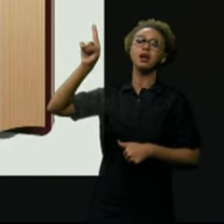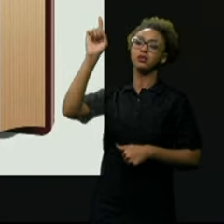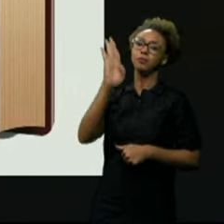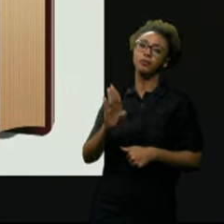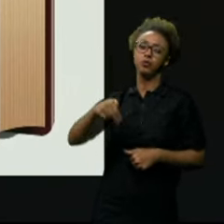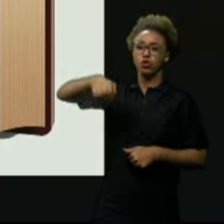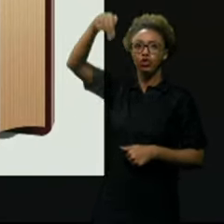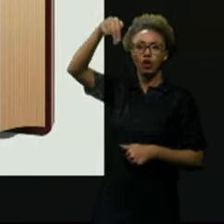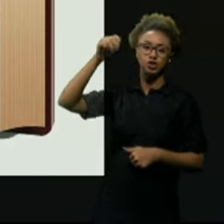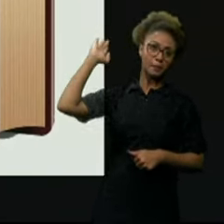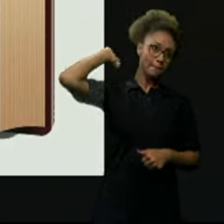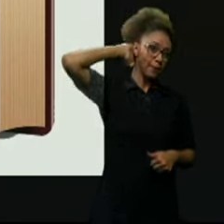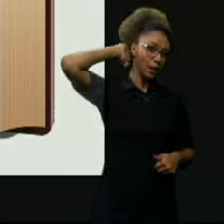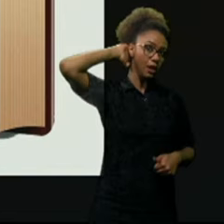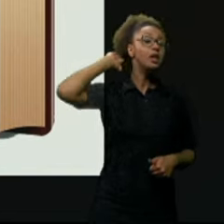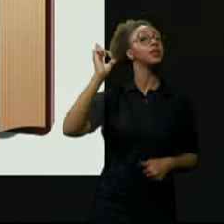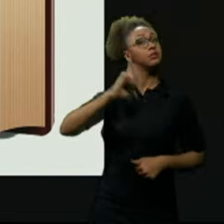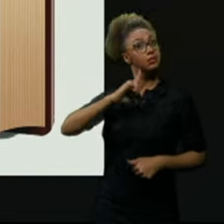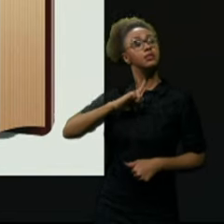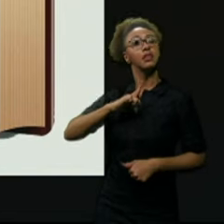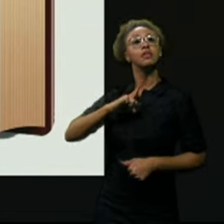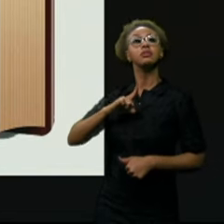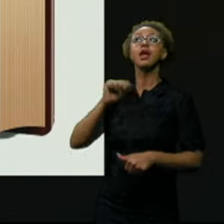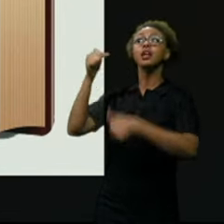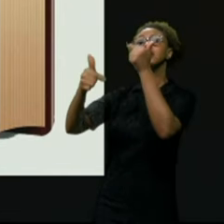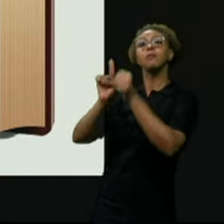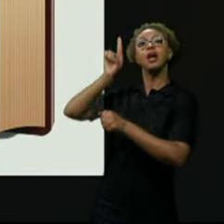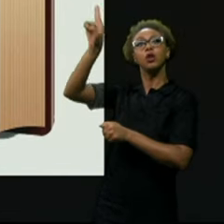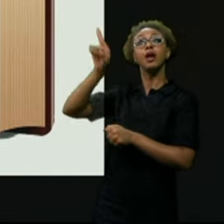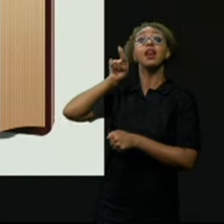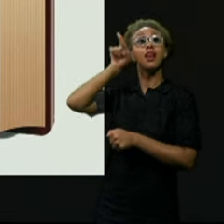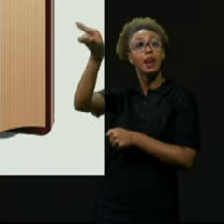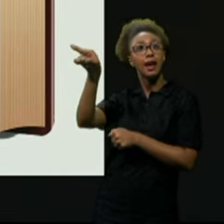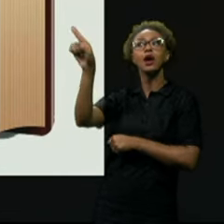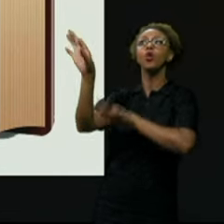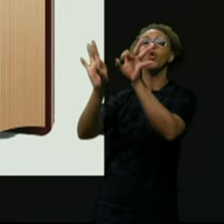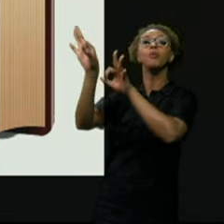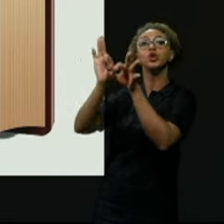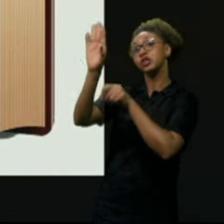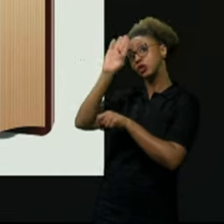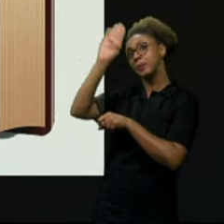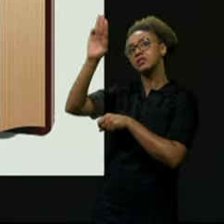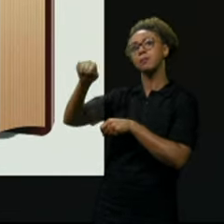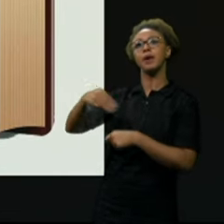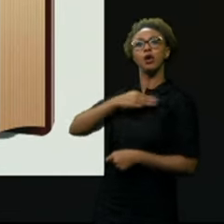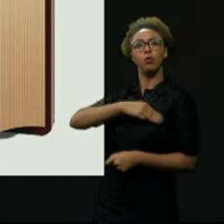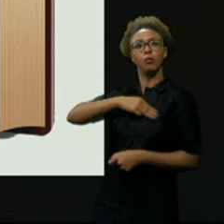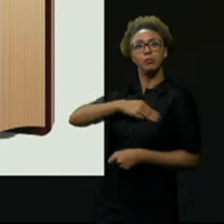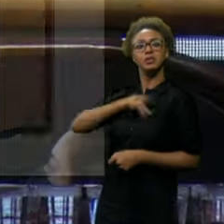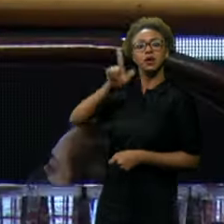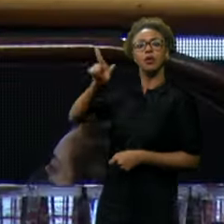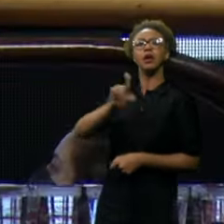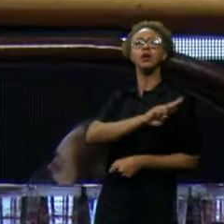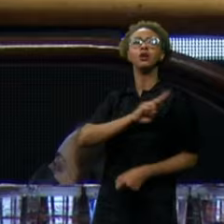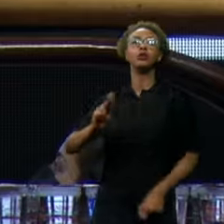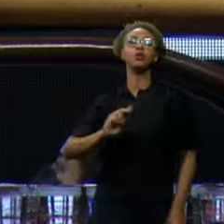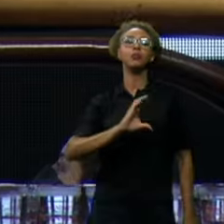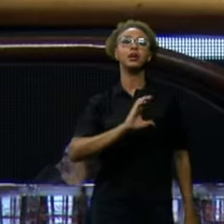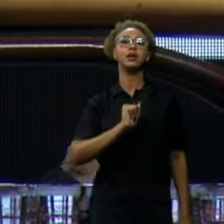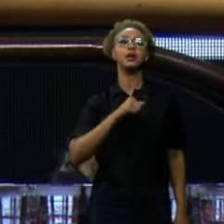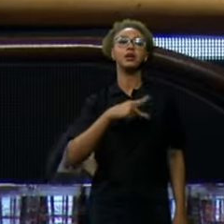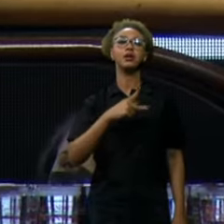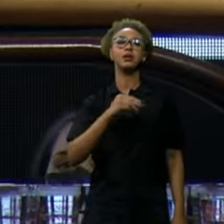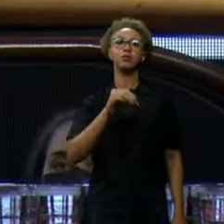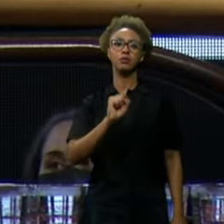Pará é porque aonde estão um dos nossos maiores projetos de base missionária o projeto Campos brancos daquela em